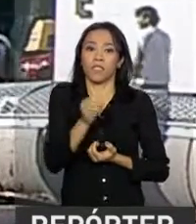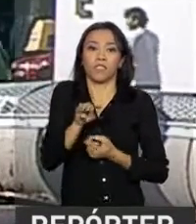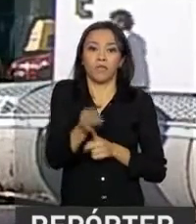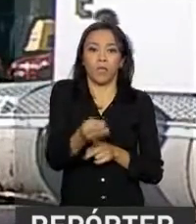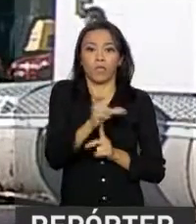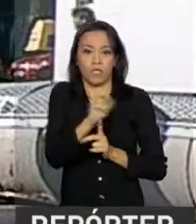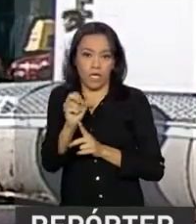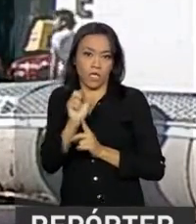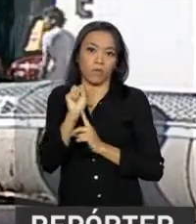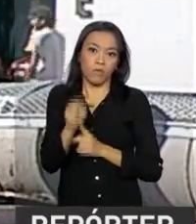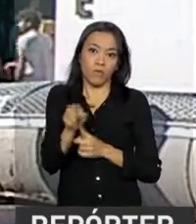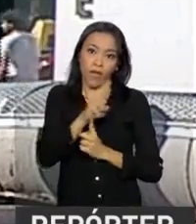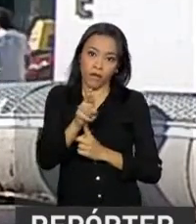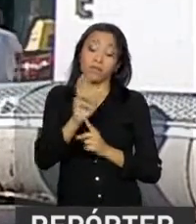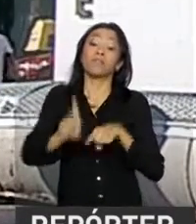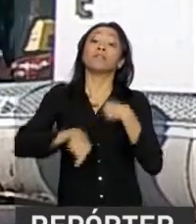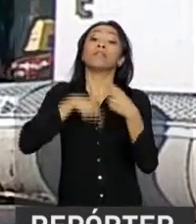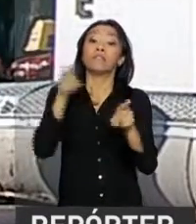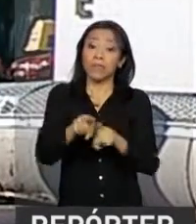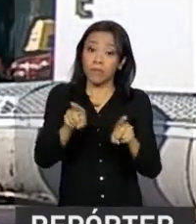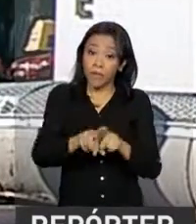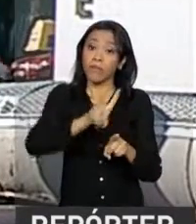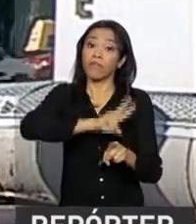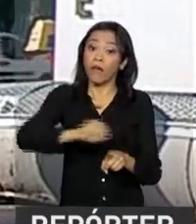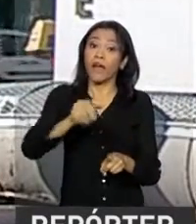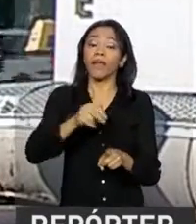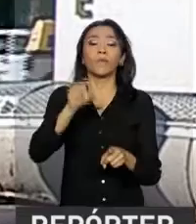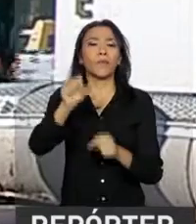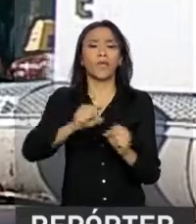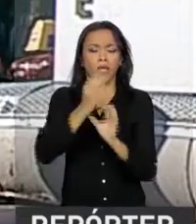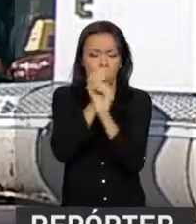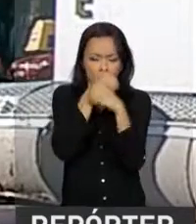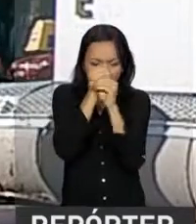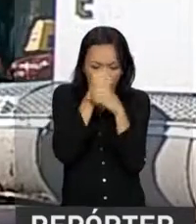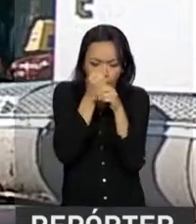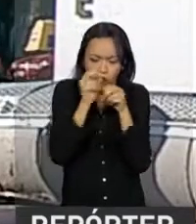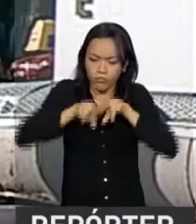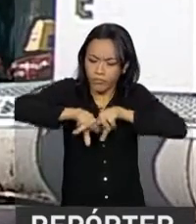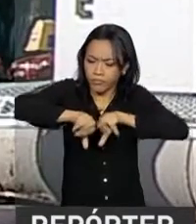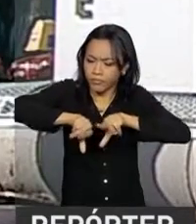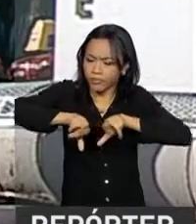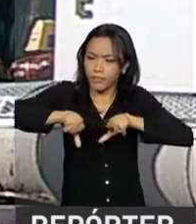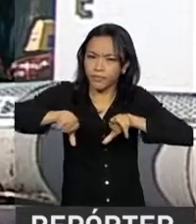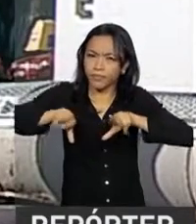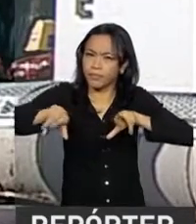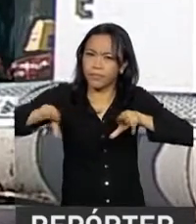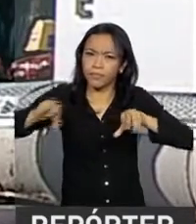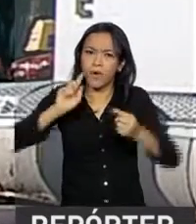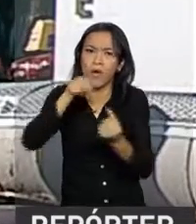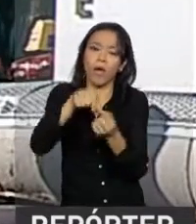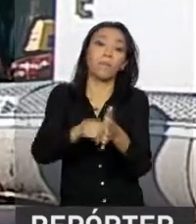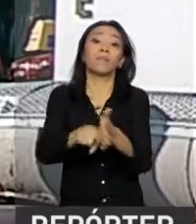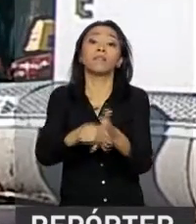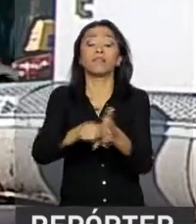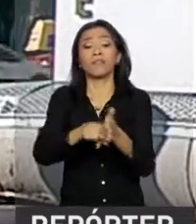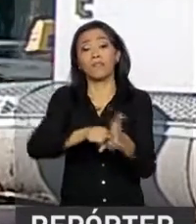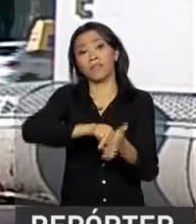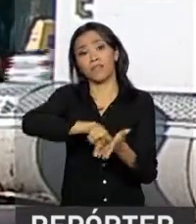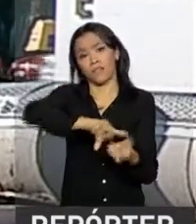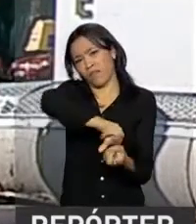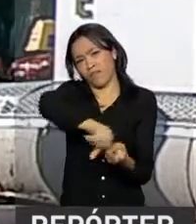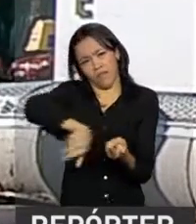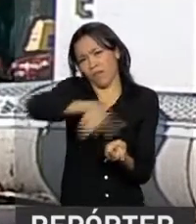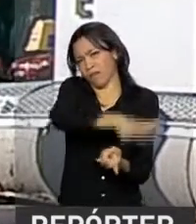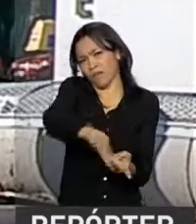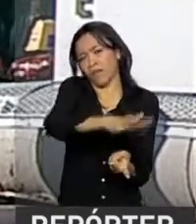mil reais. Também vão receber aí vários laboratórios multiusuários que atuam na pesquisa em diversas áreas,